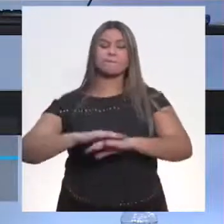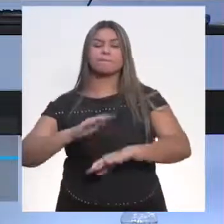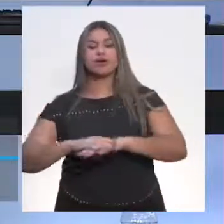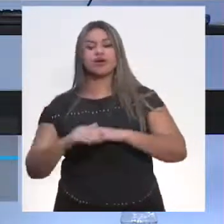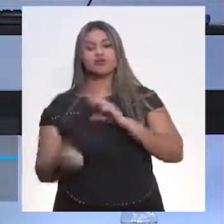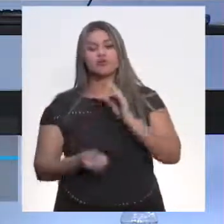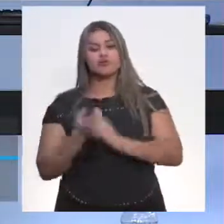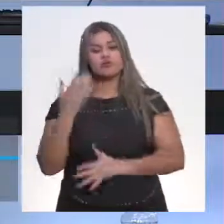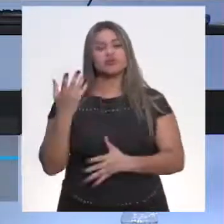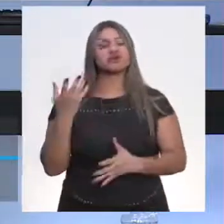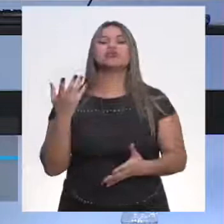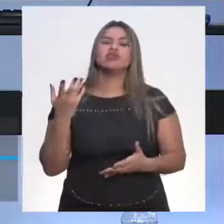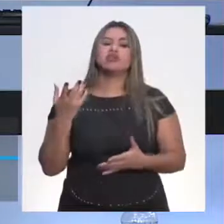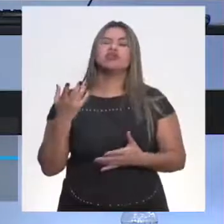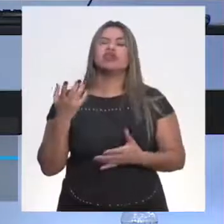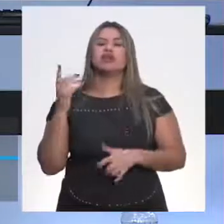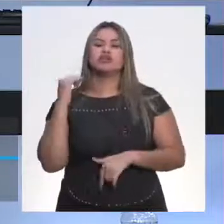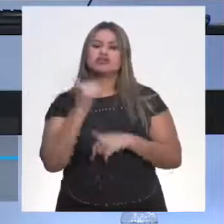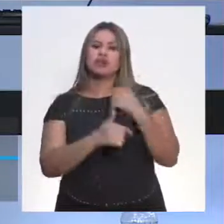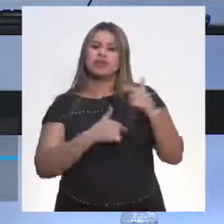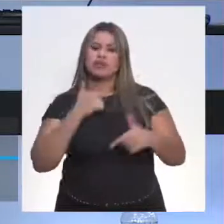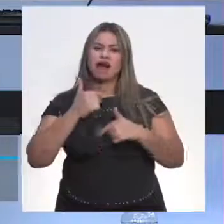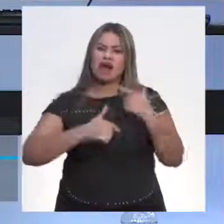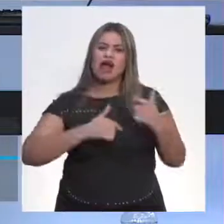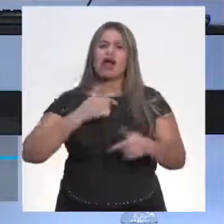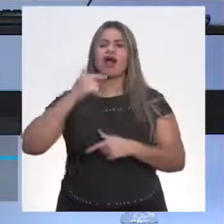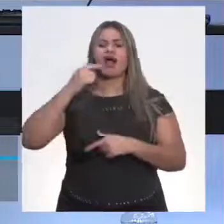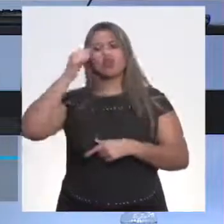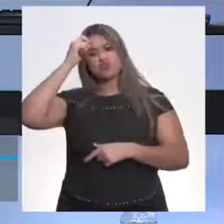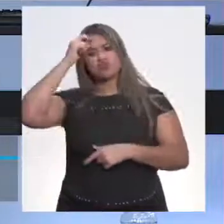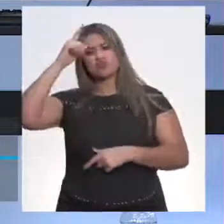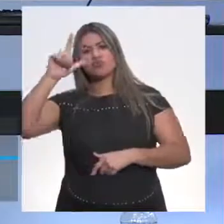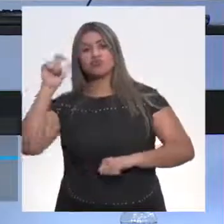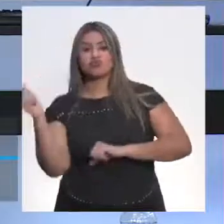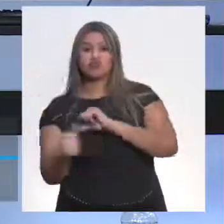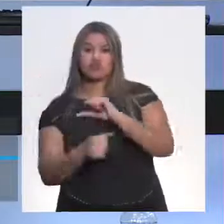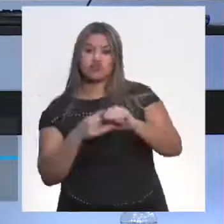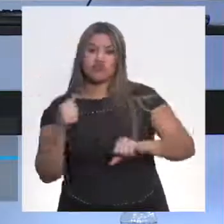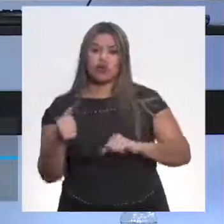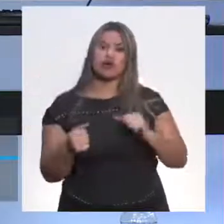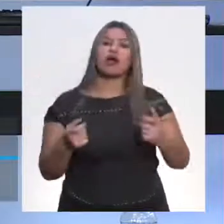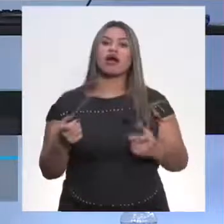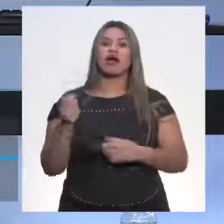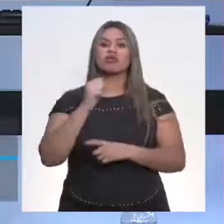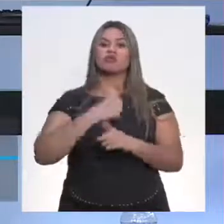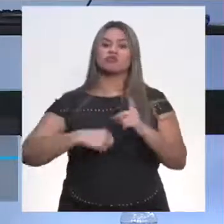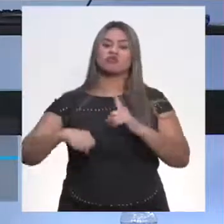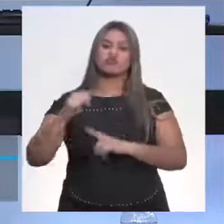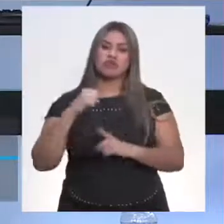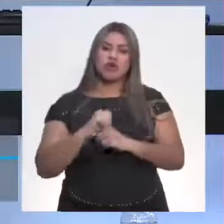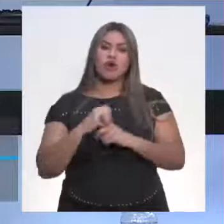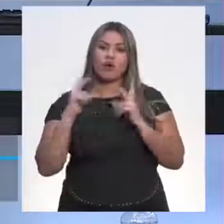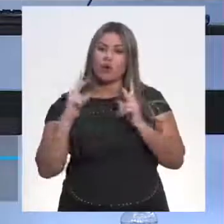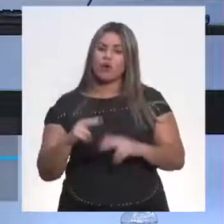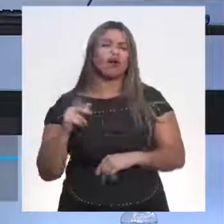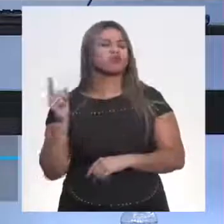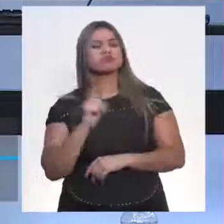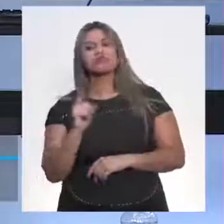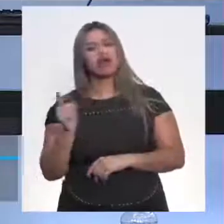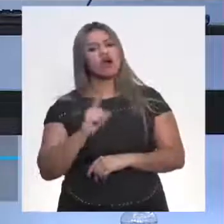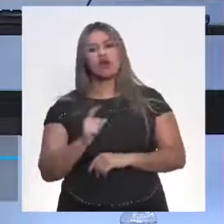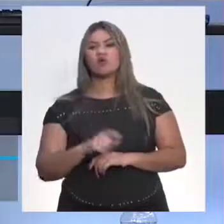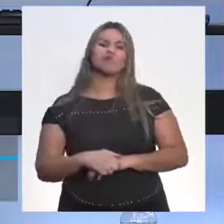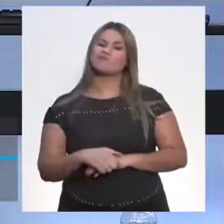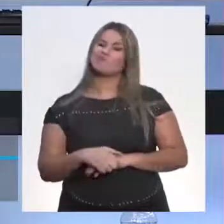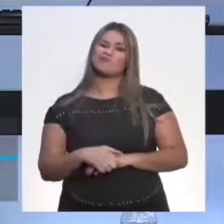o trabalho com a cultura nós nos transformamos nós a humanidade não é a mesma e não se organiza politicamente nem